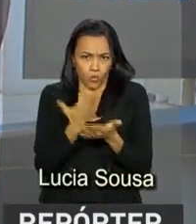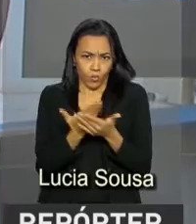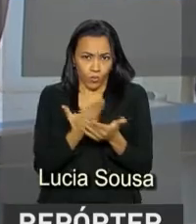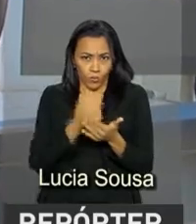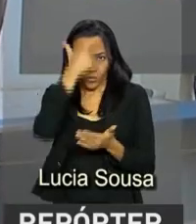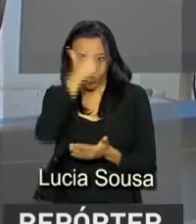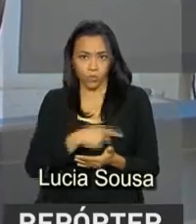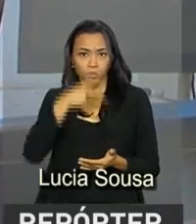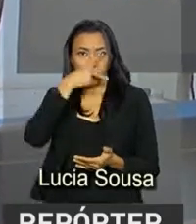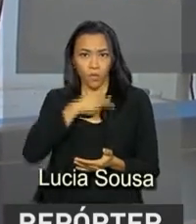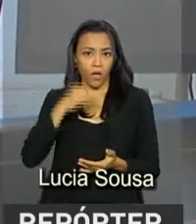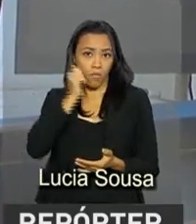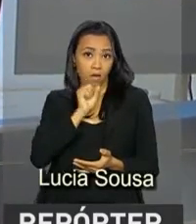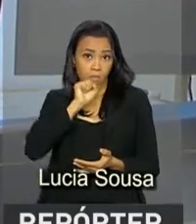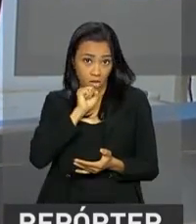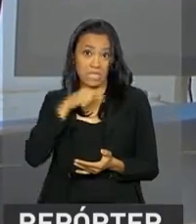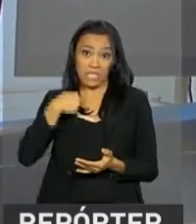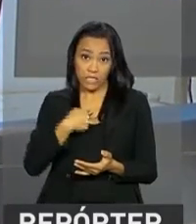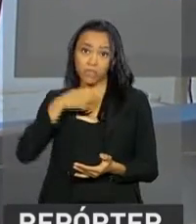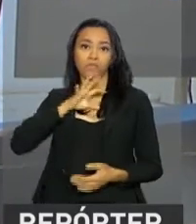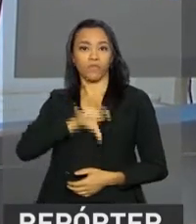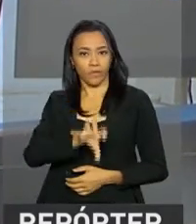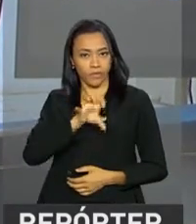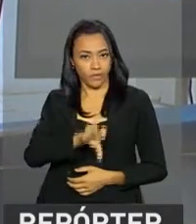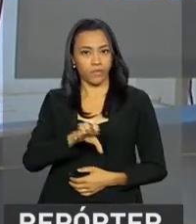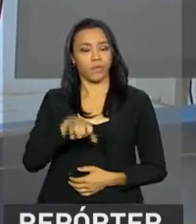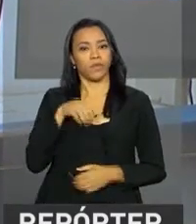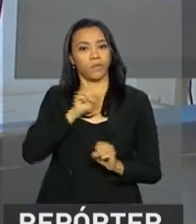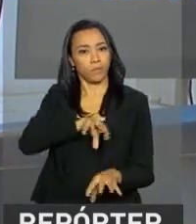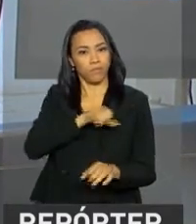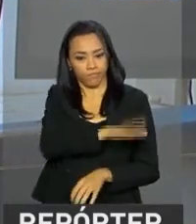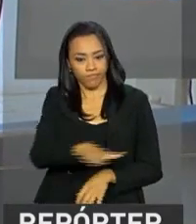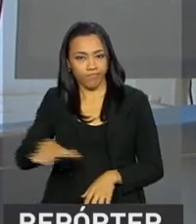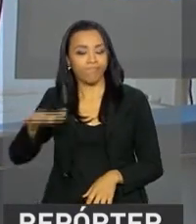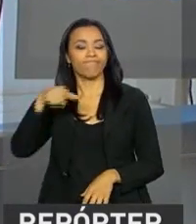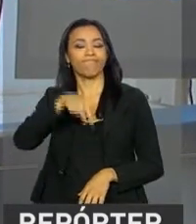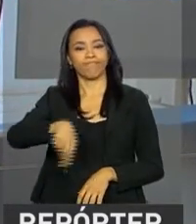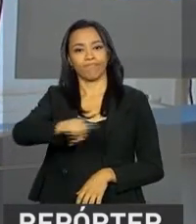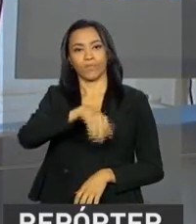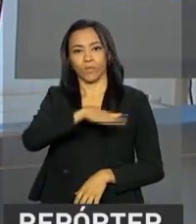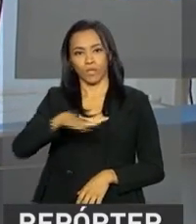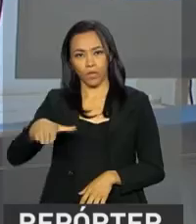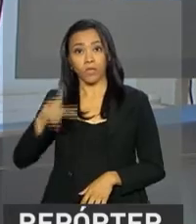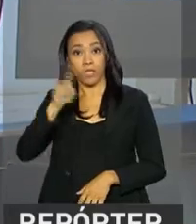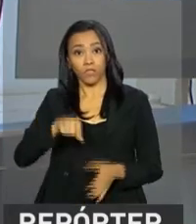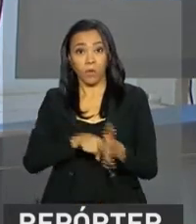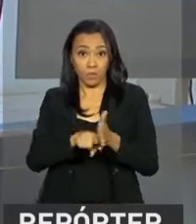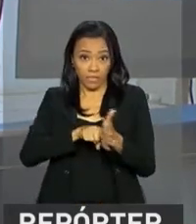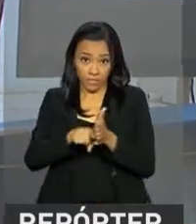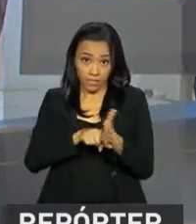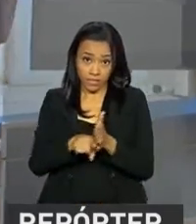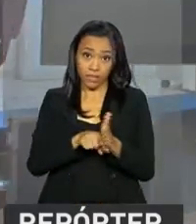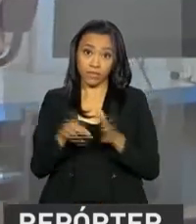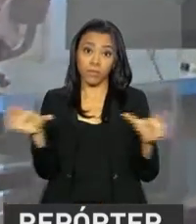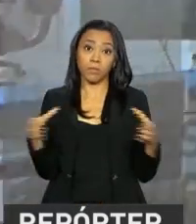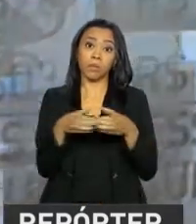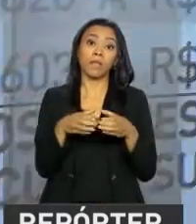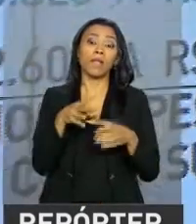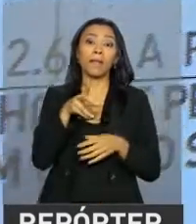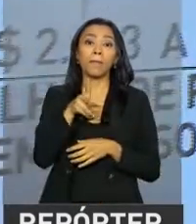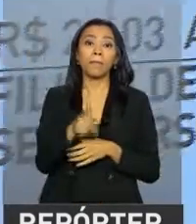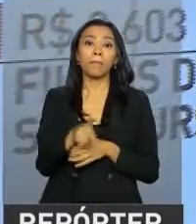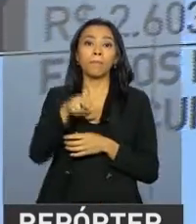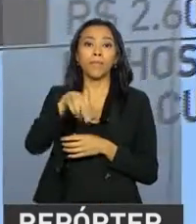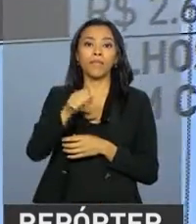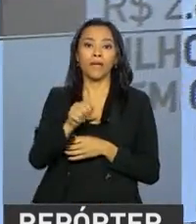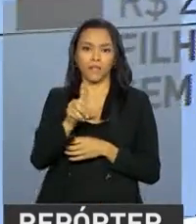na renda média dos filhos. É o que mostra a Pesquisa Nacional por Amostra de Domicílios, a PNAD. Vamos ver os números